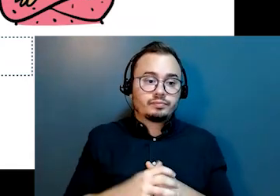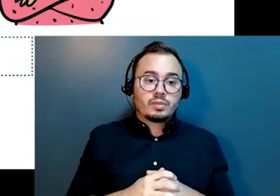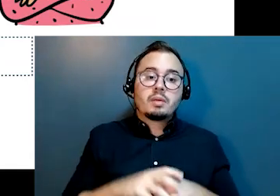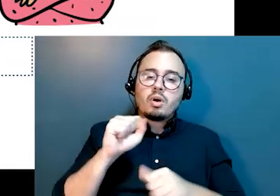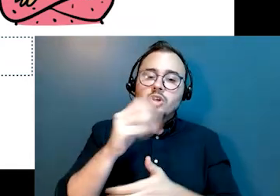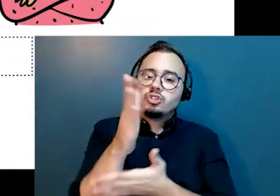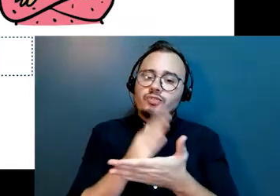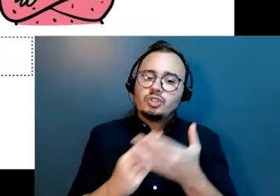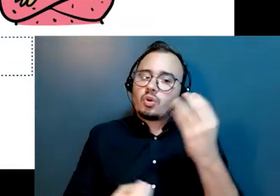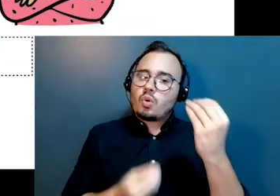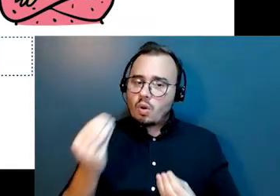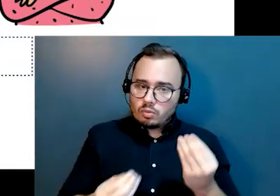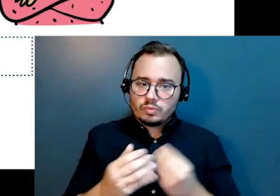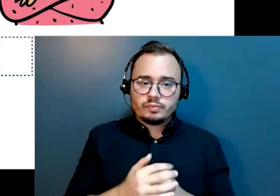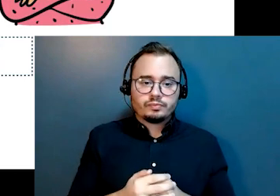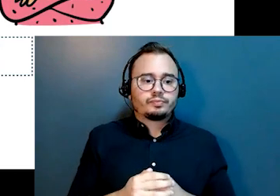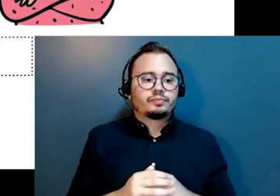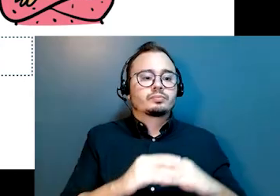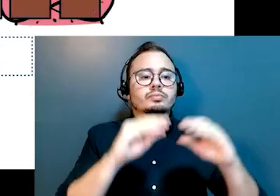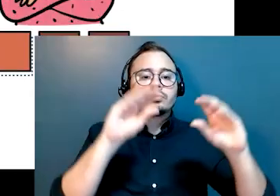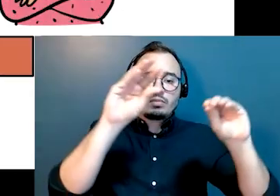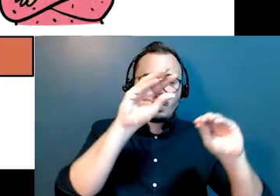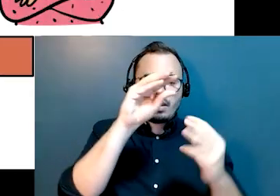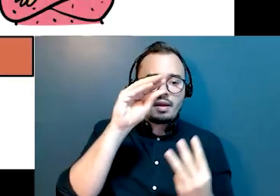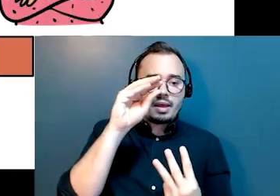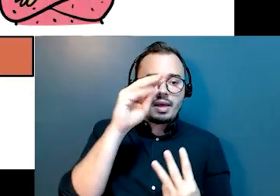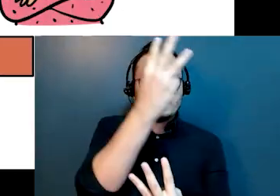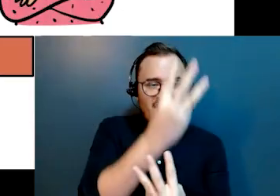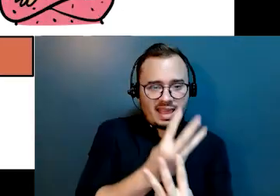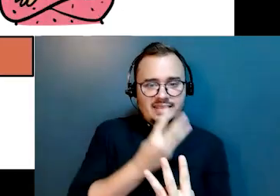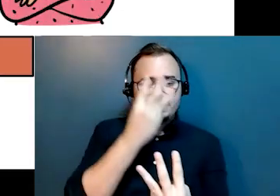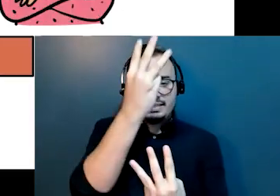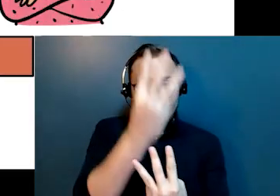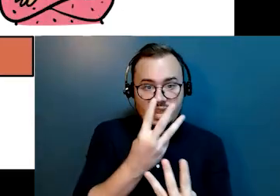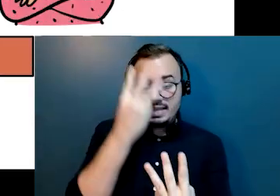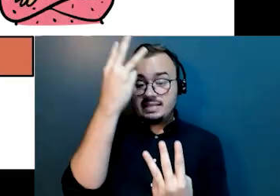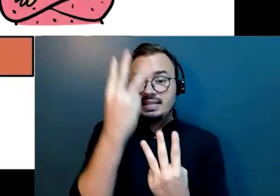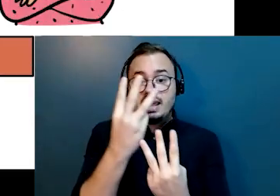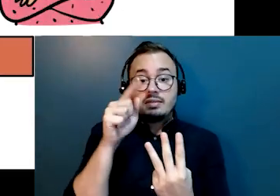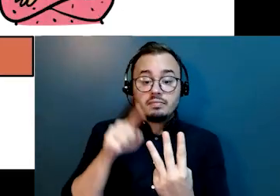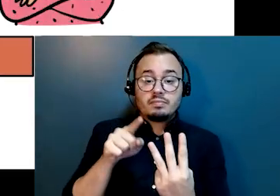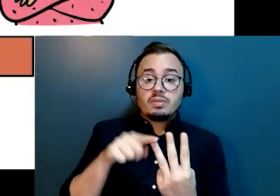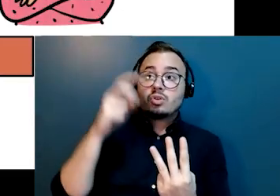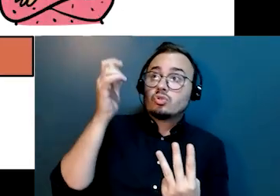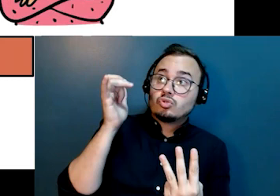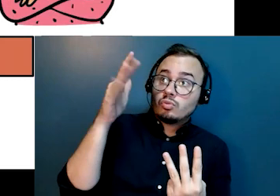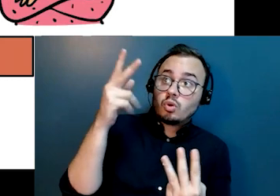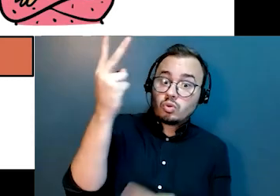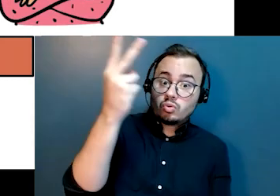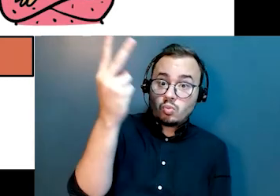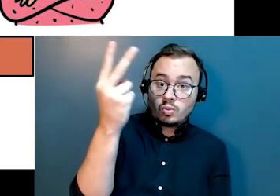puxa as atividades Android, a Ingrid as iOS, a Bárbara puxa as 3 do back-end, só que agora, ao invés da Ana e da